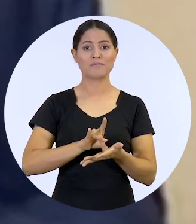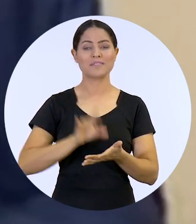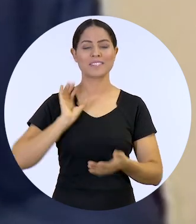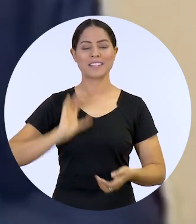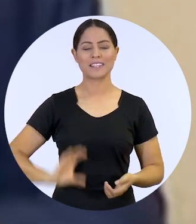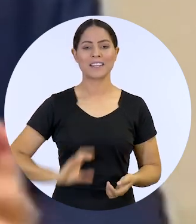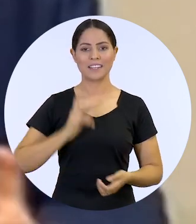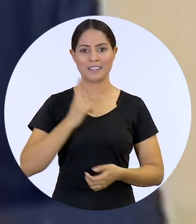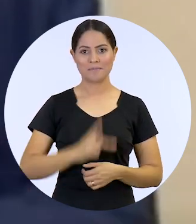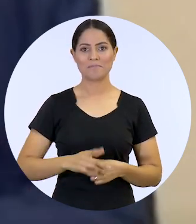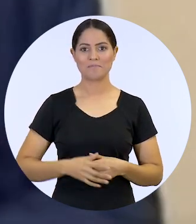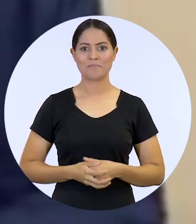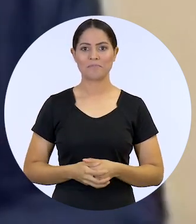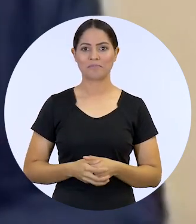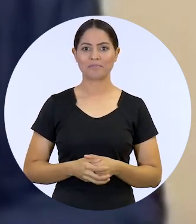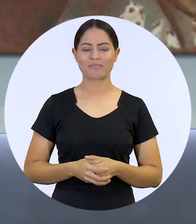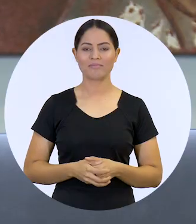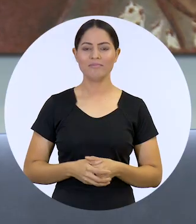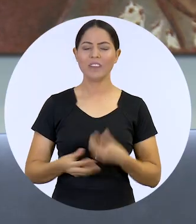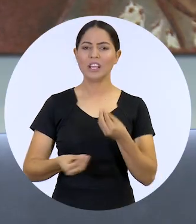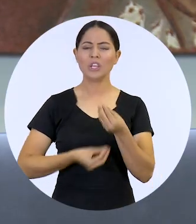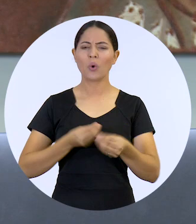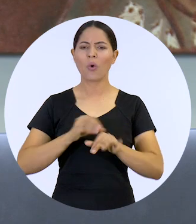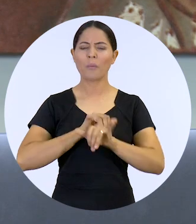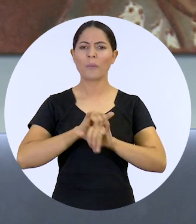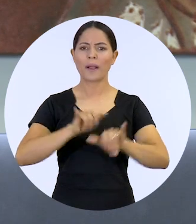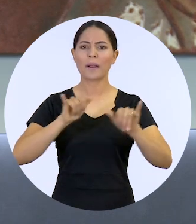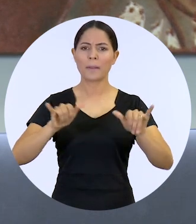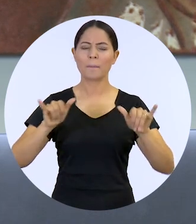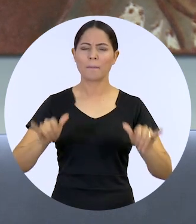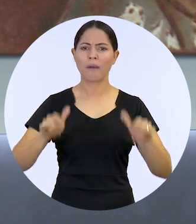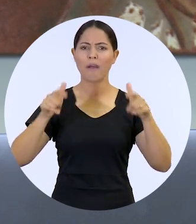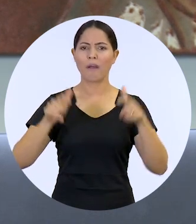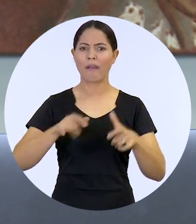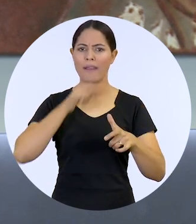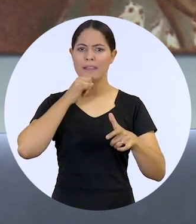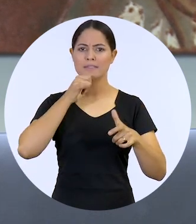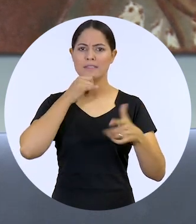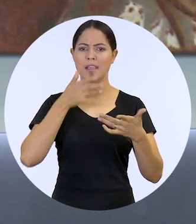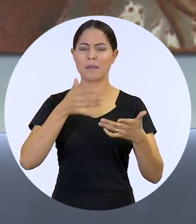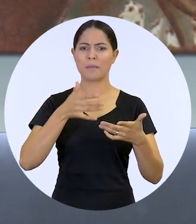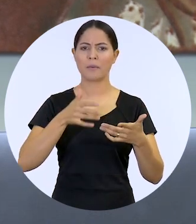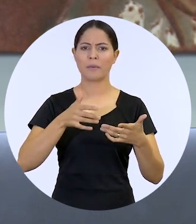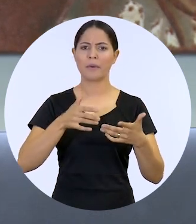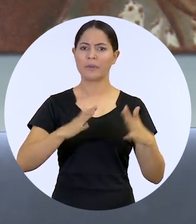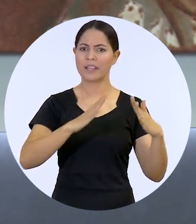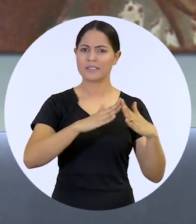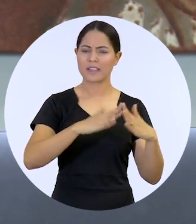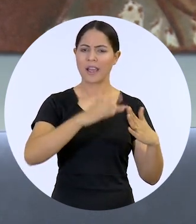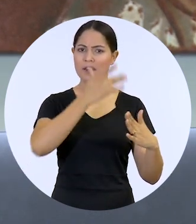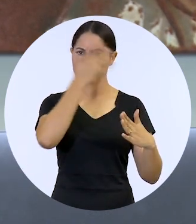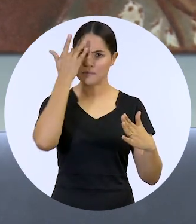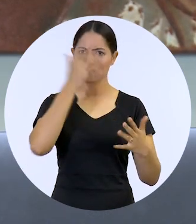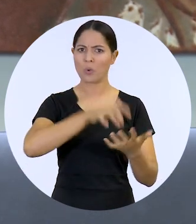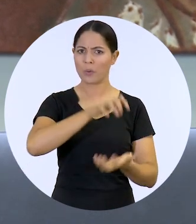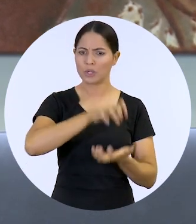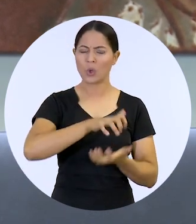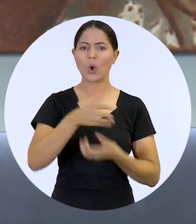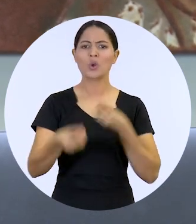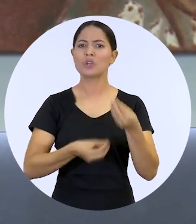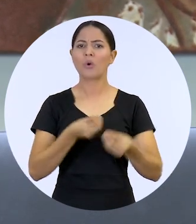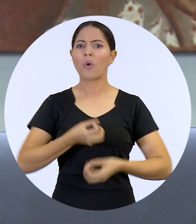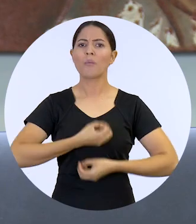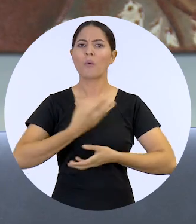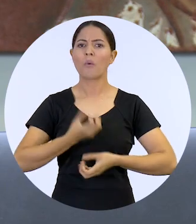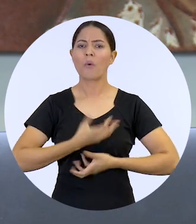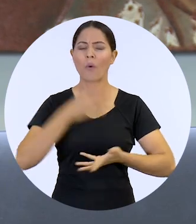efetivas de cidadania. E nas campanhas que vocês promovem nos lares, por exemplo, ou então até com os idosos e as idosas,